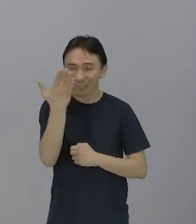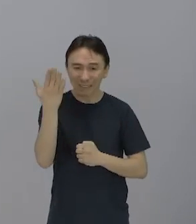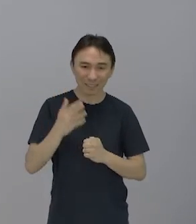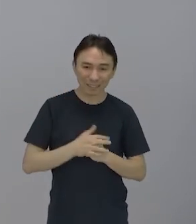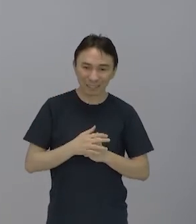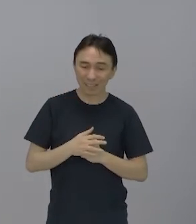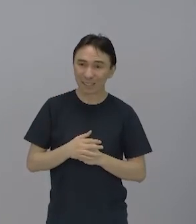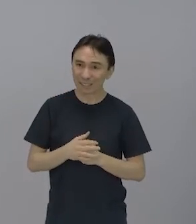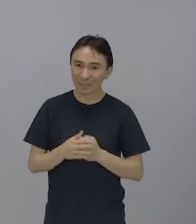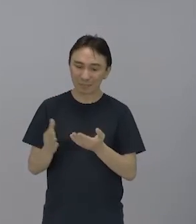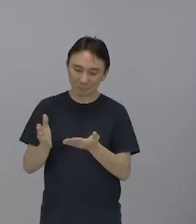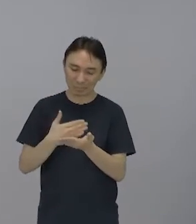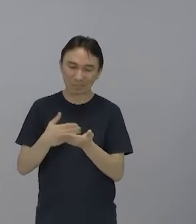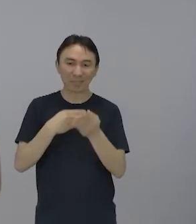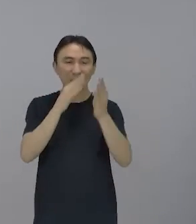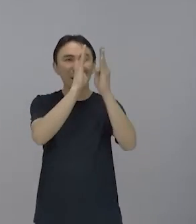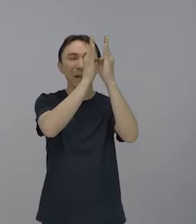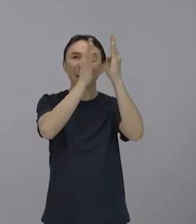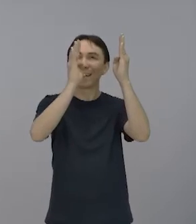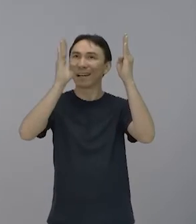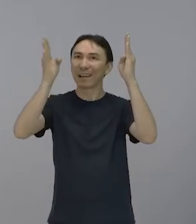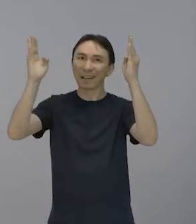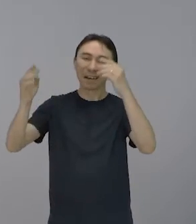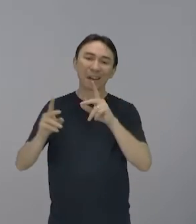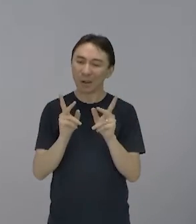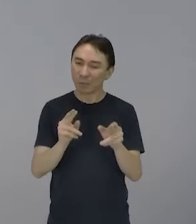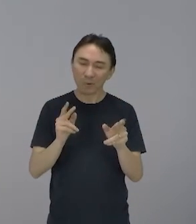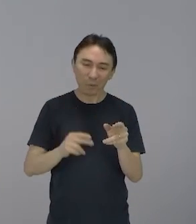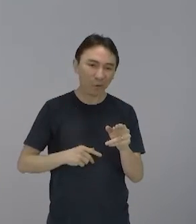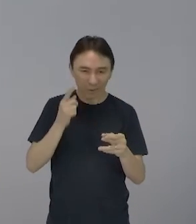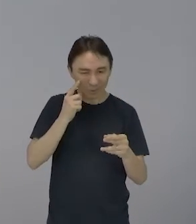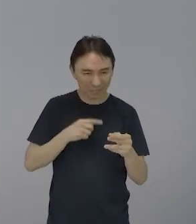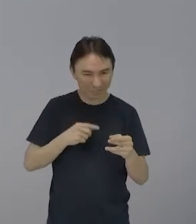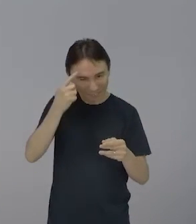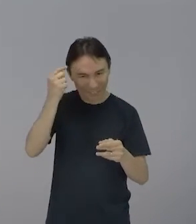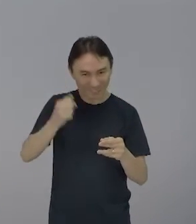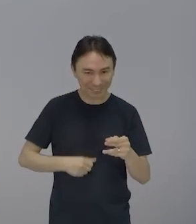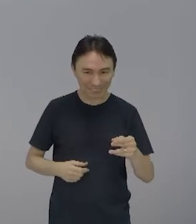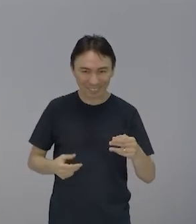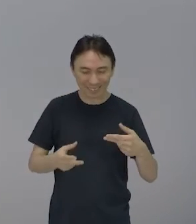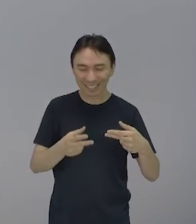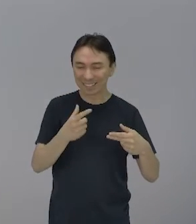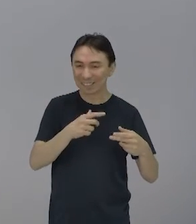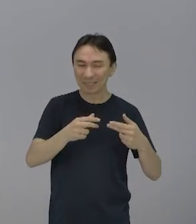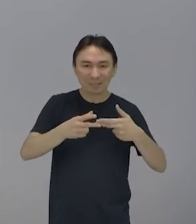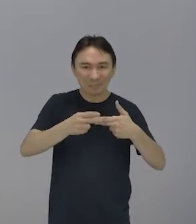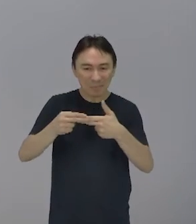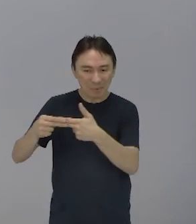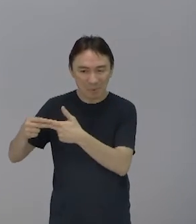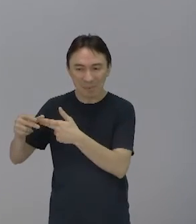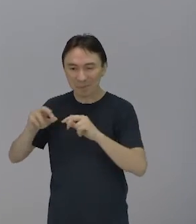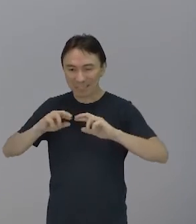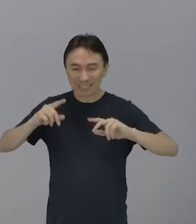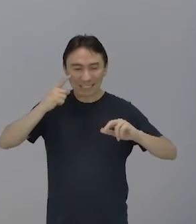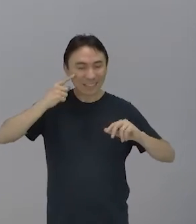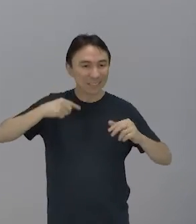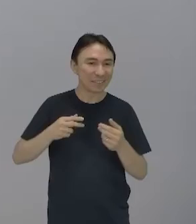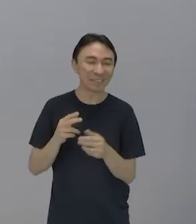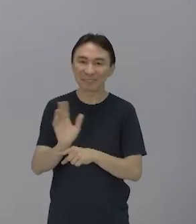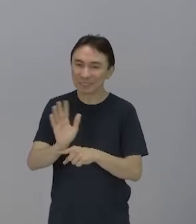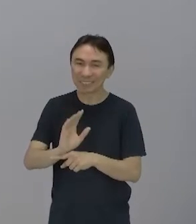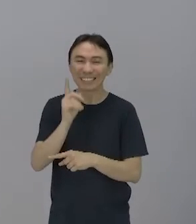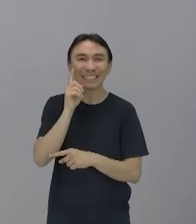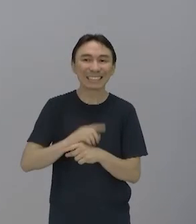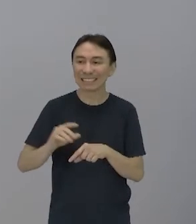livros, né? Que você vai lá, pega o livro, assiste, devolve, né? E o pessoal não tem muito esse contato com a biblioteca, né? Quanto tempo você passava na